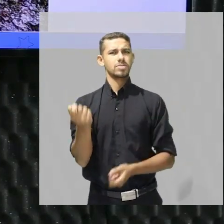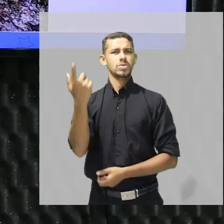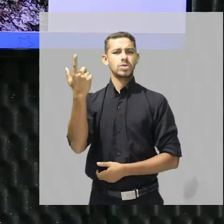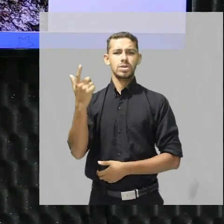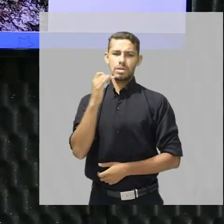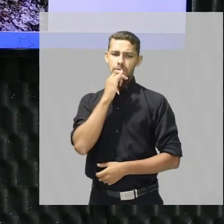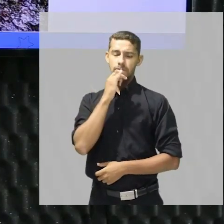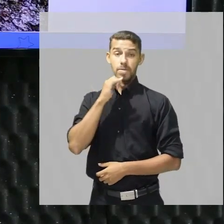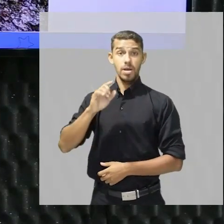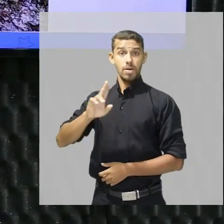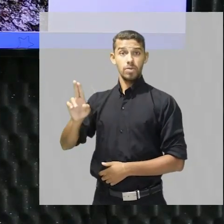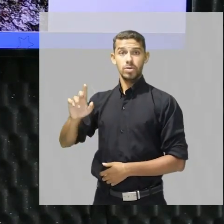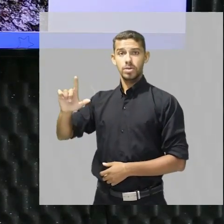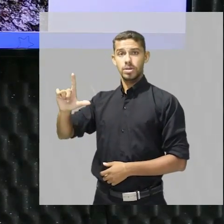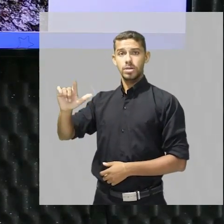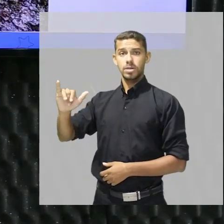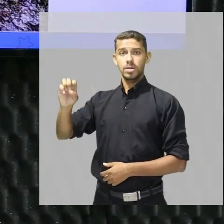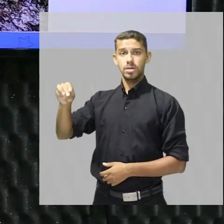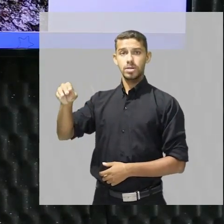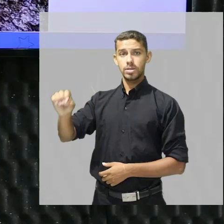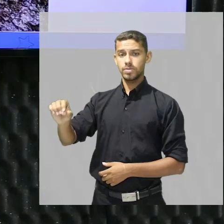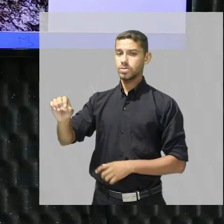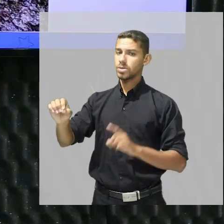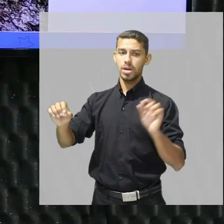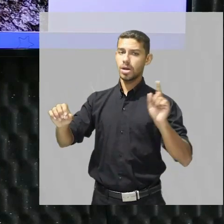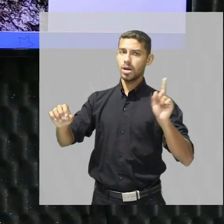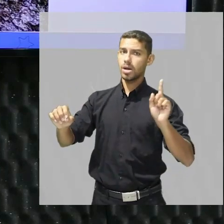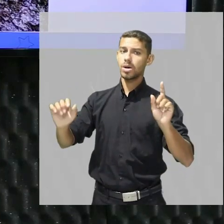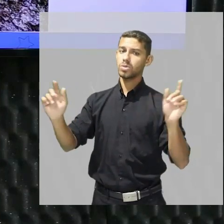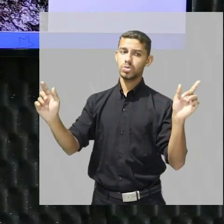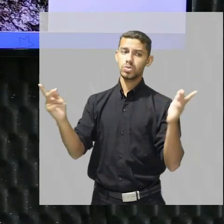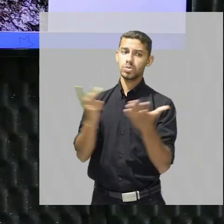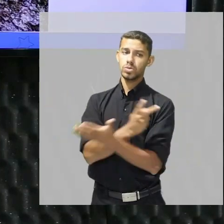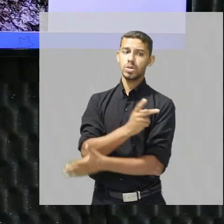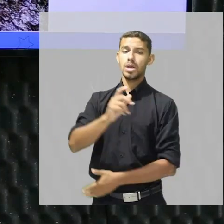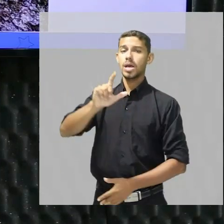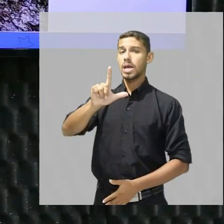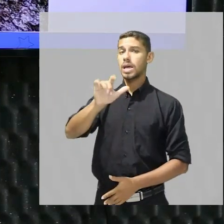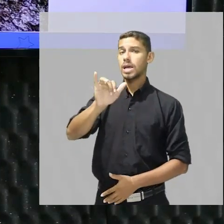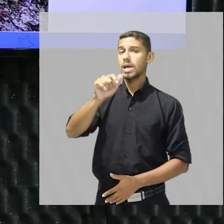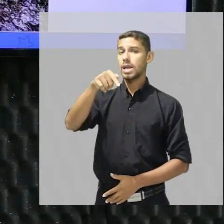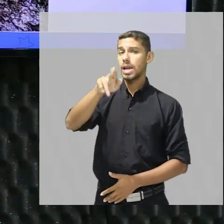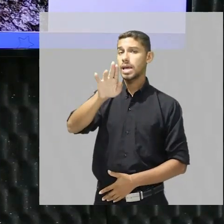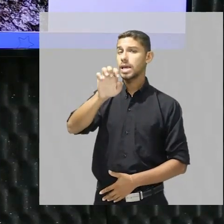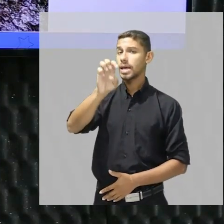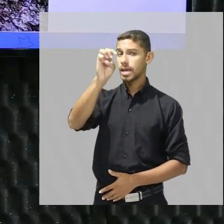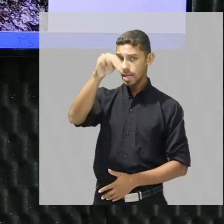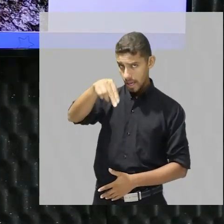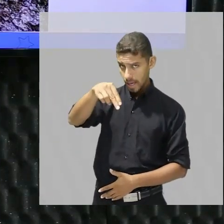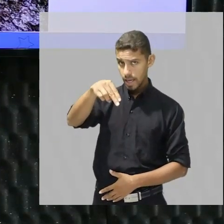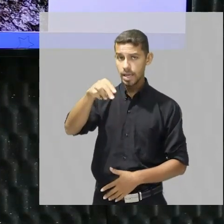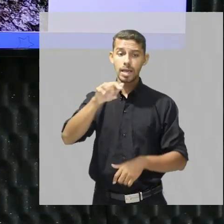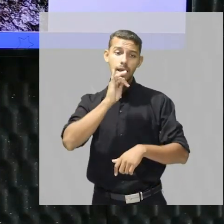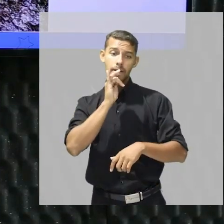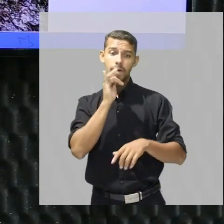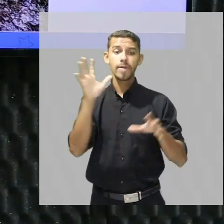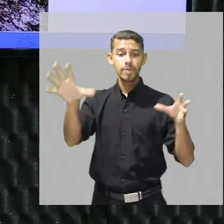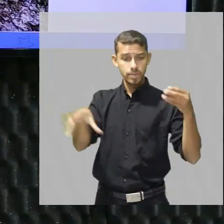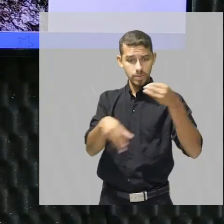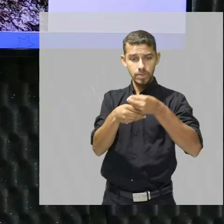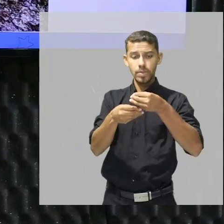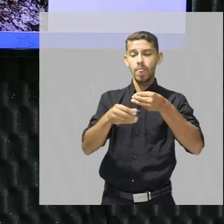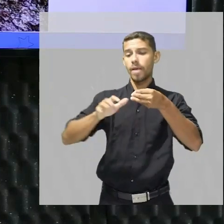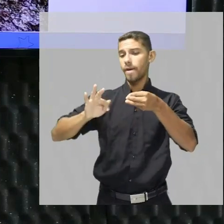de limo, mas na verdade nós chamamos isso aí de líquen, tá? Os líquens, eles são resultado da interação entre fungos